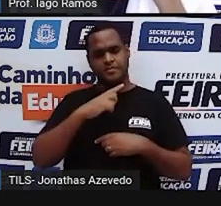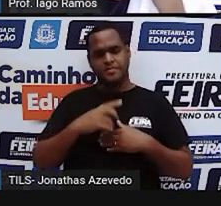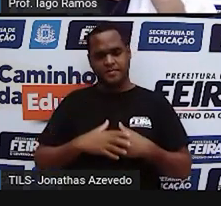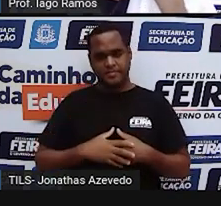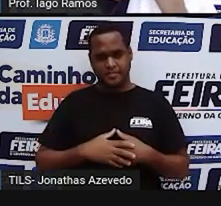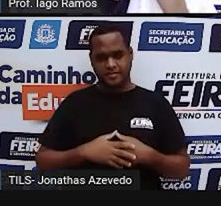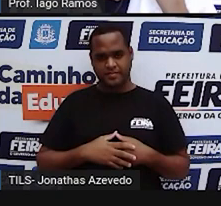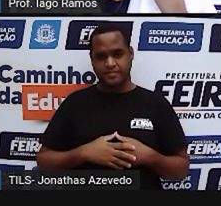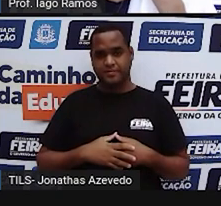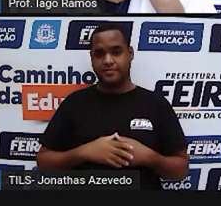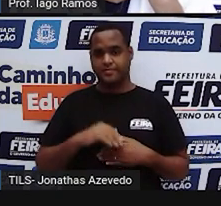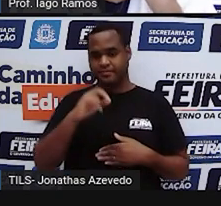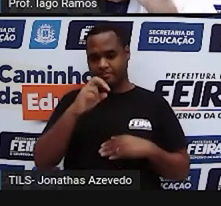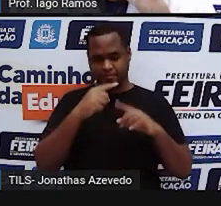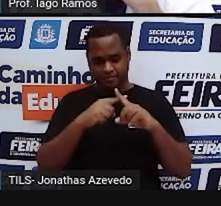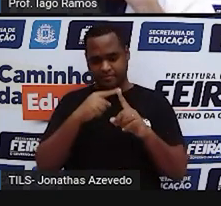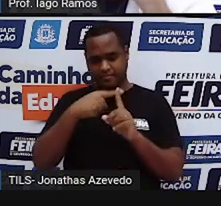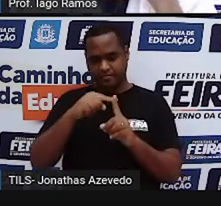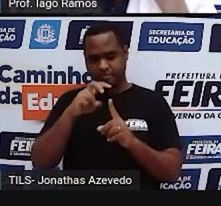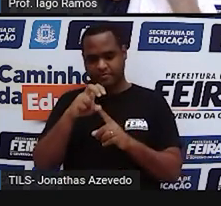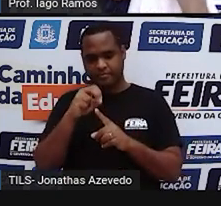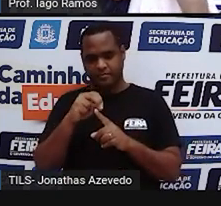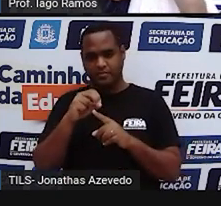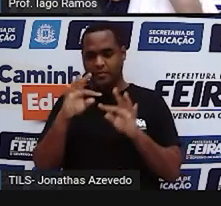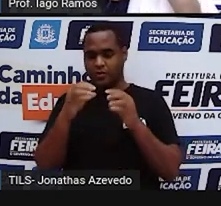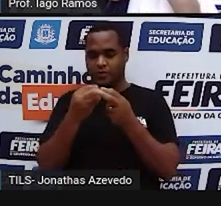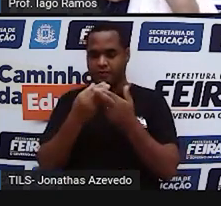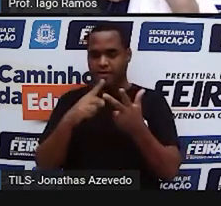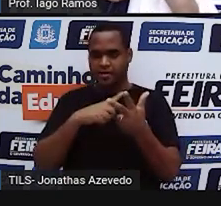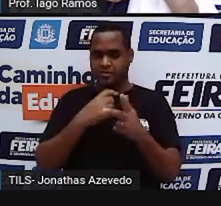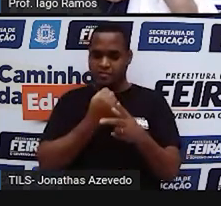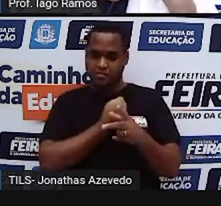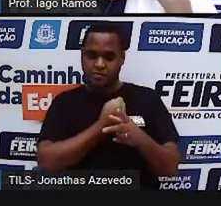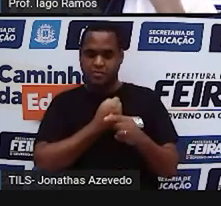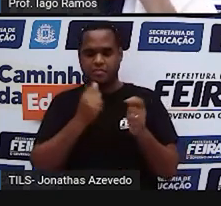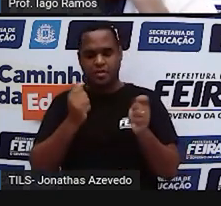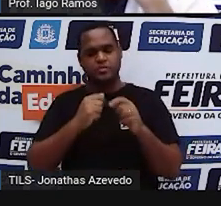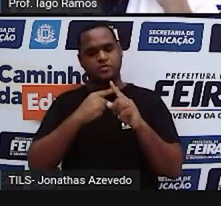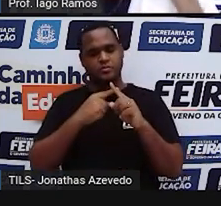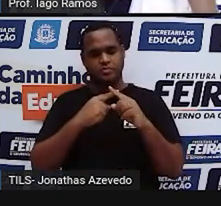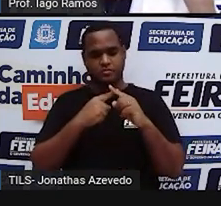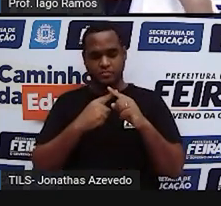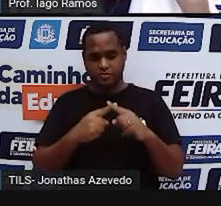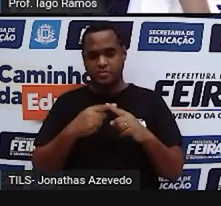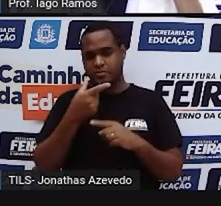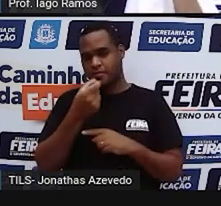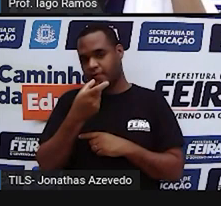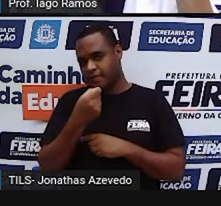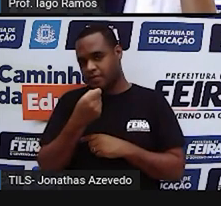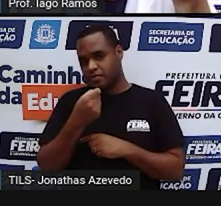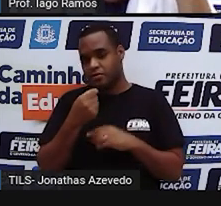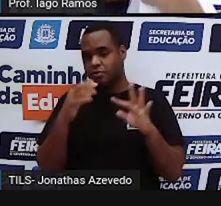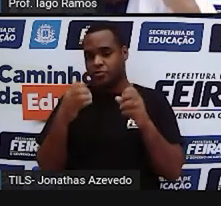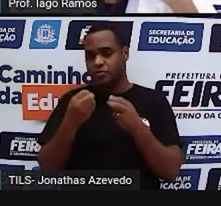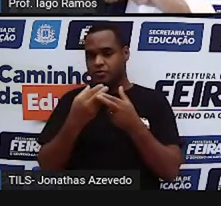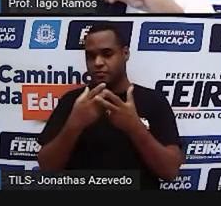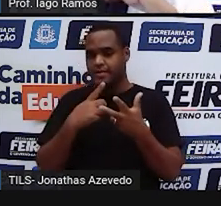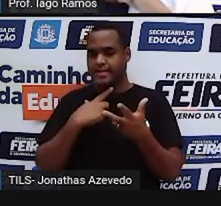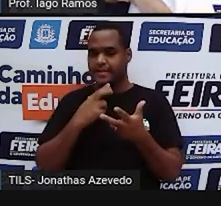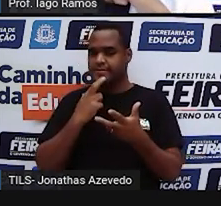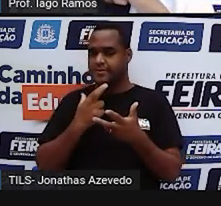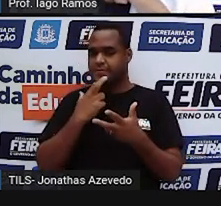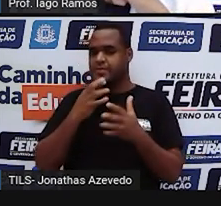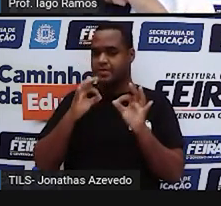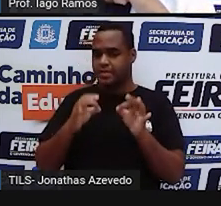esse 5 x + 50 é todo ele x 20 porque todo ele é que vai gerar o resultado